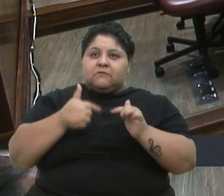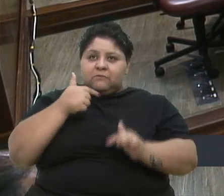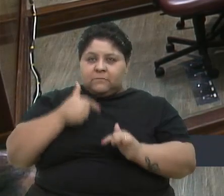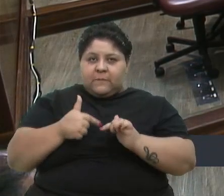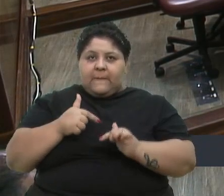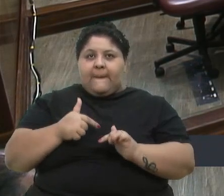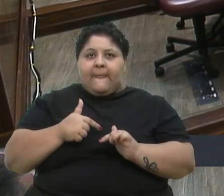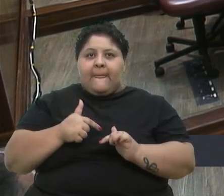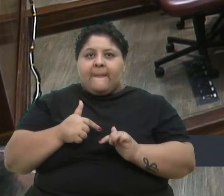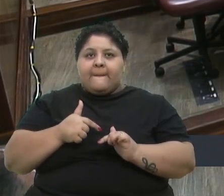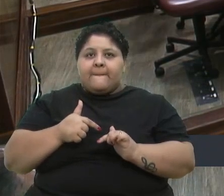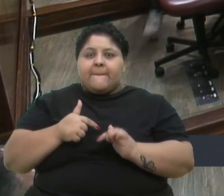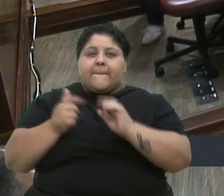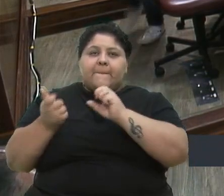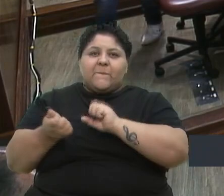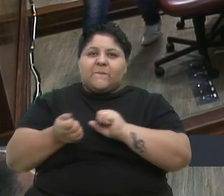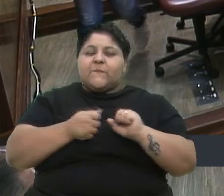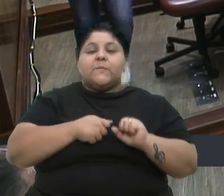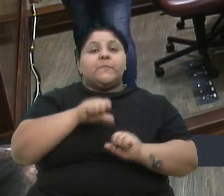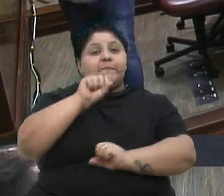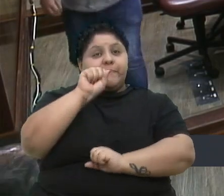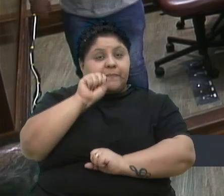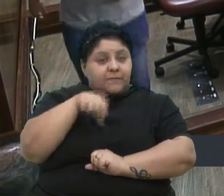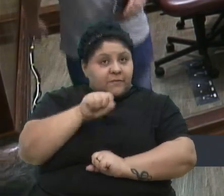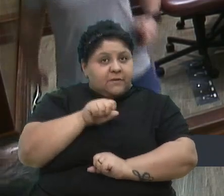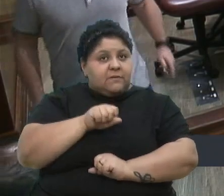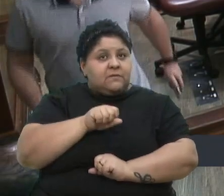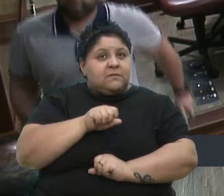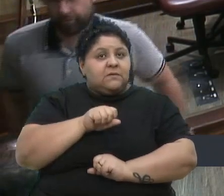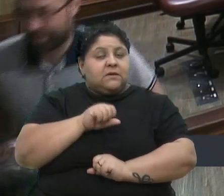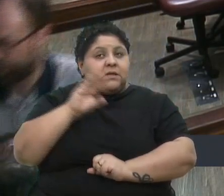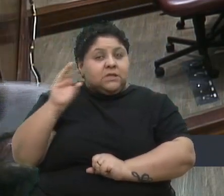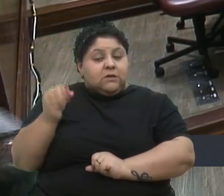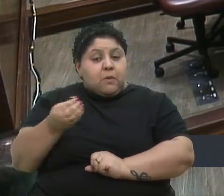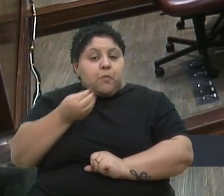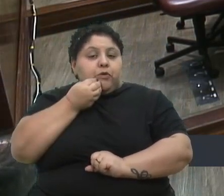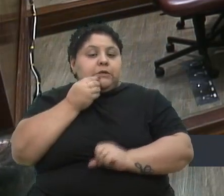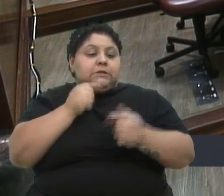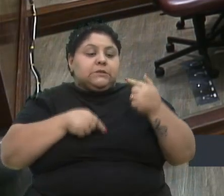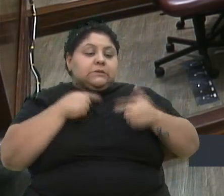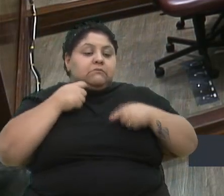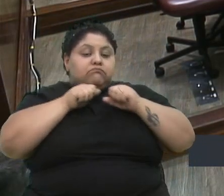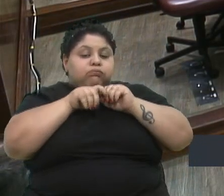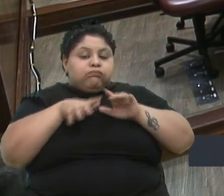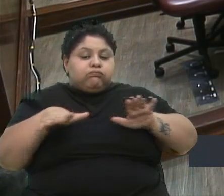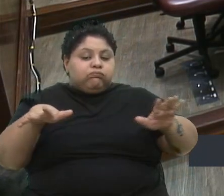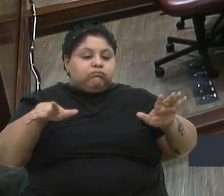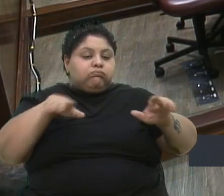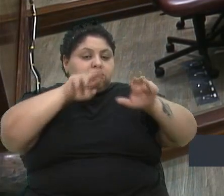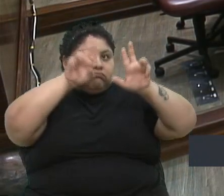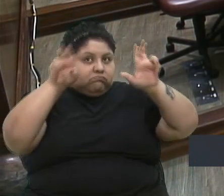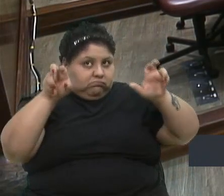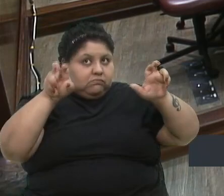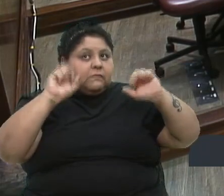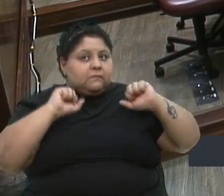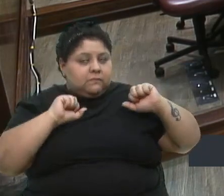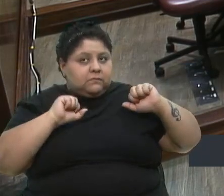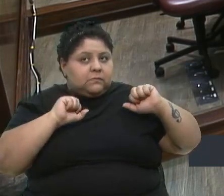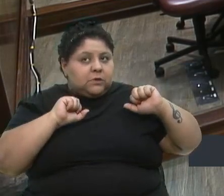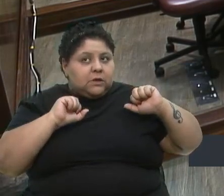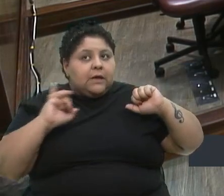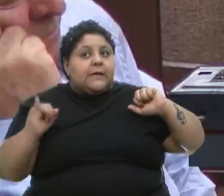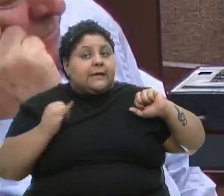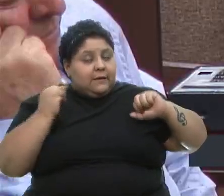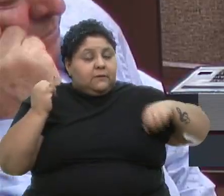ela possa, de fato, possibilitar uma discussão ampla neste assunto, né, que é